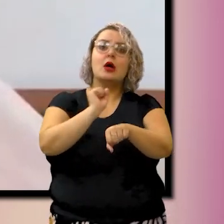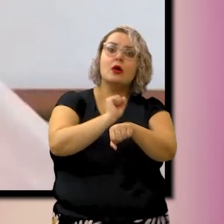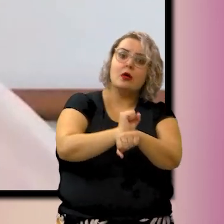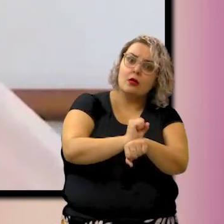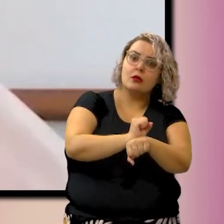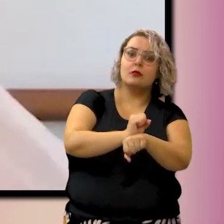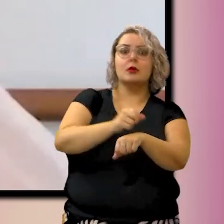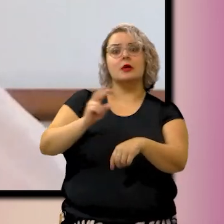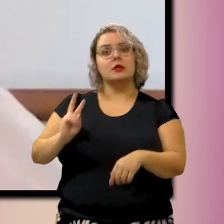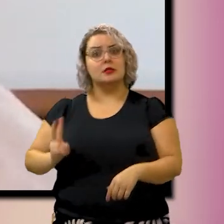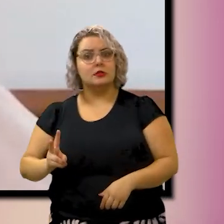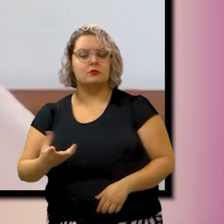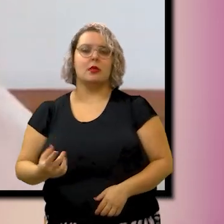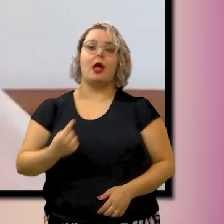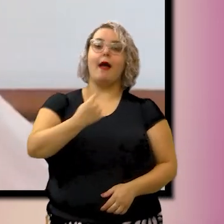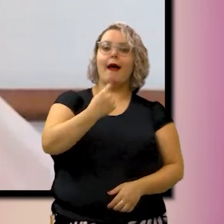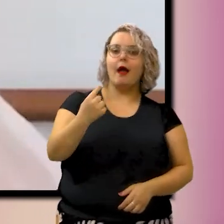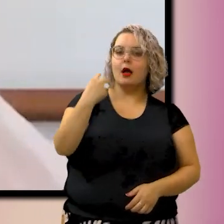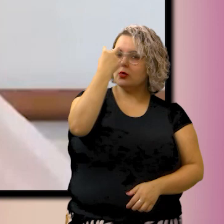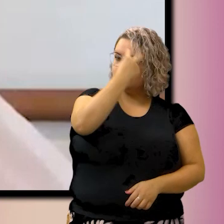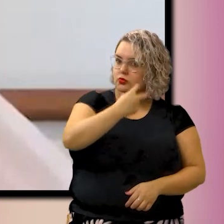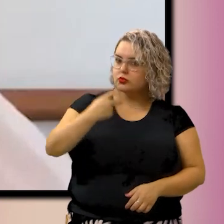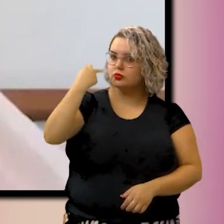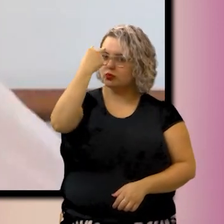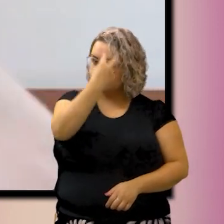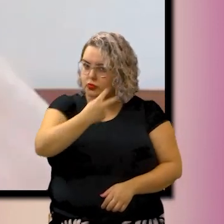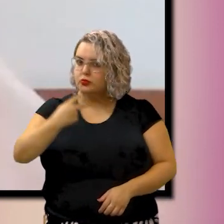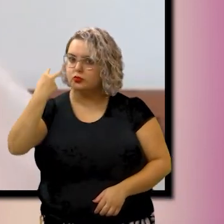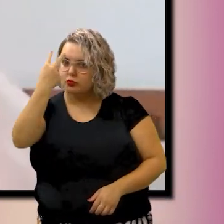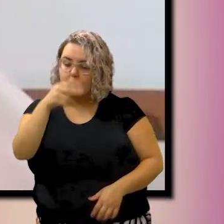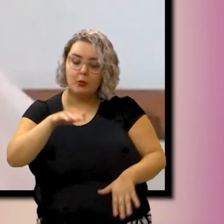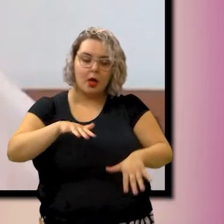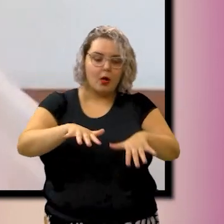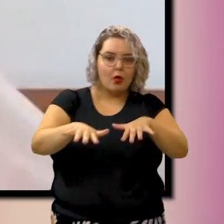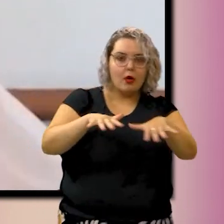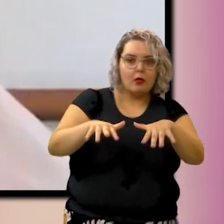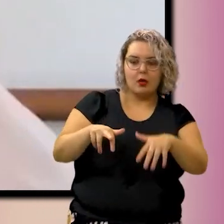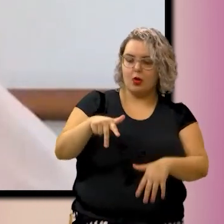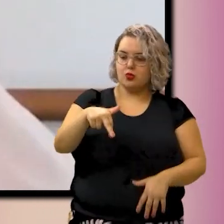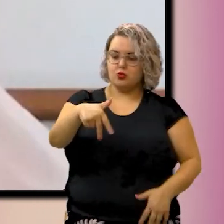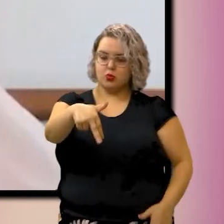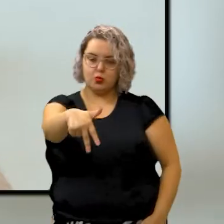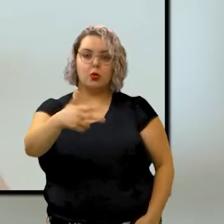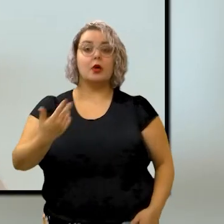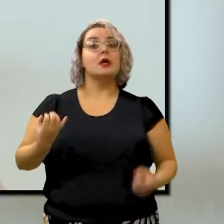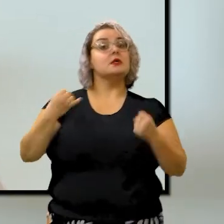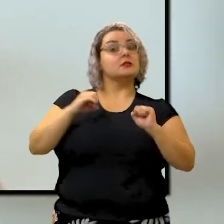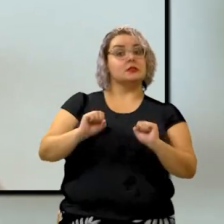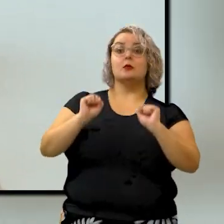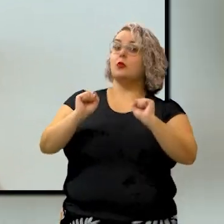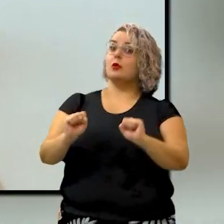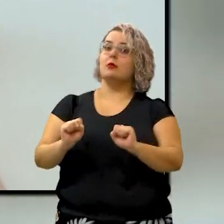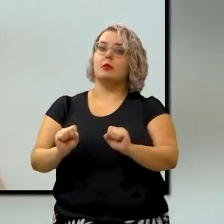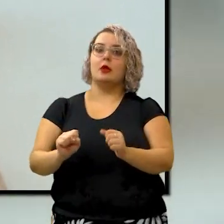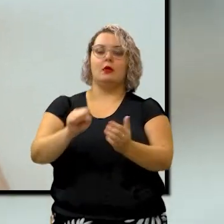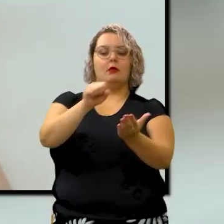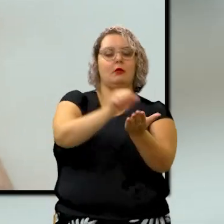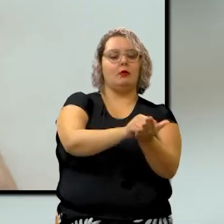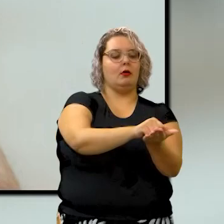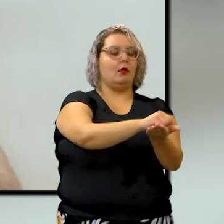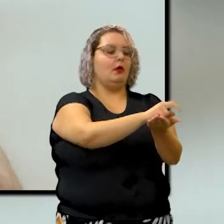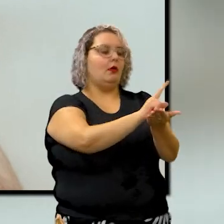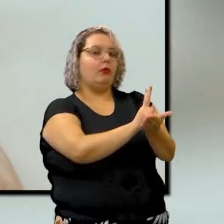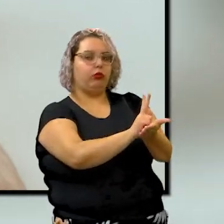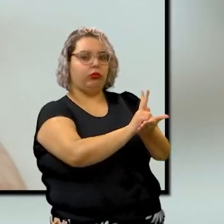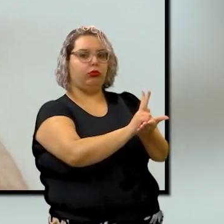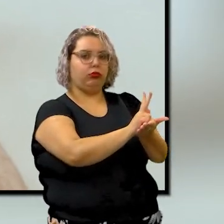algumas pausas regulares, pelo menos a cada 2 horas, para você poder movimentar a perna. Se você puder repousar com a perna